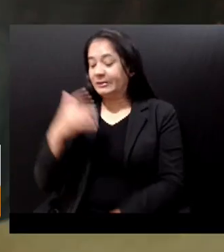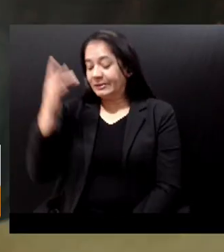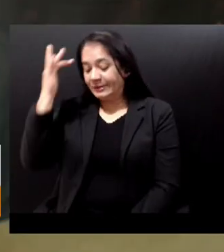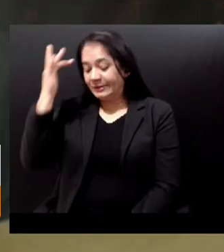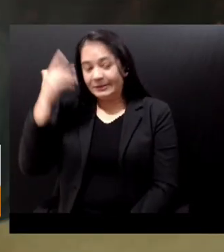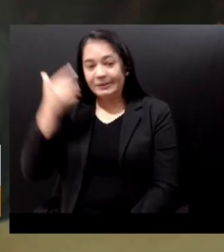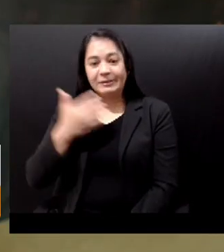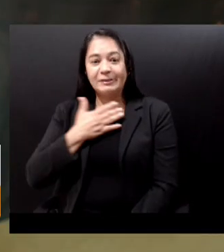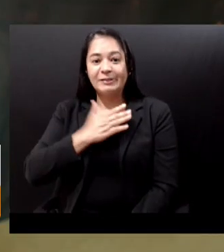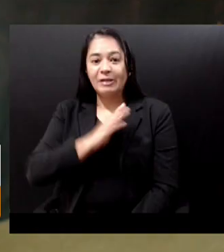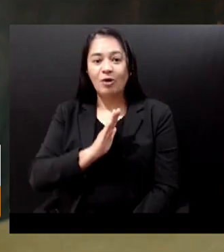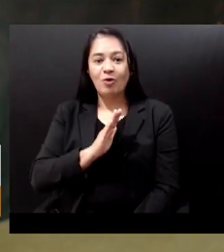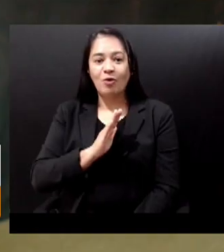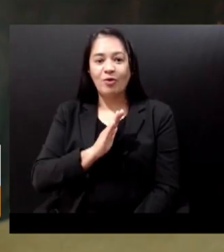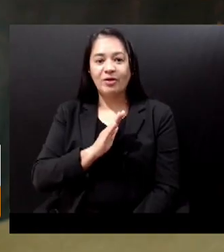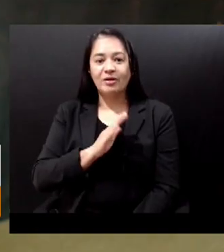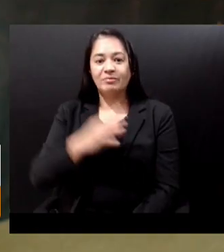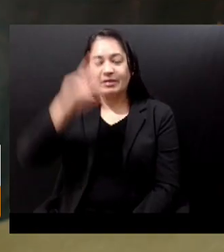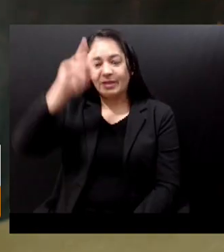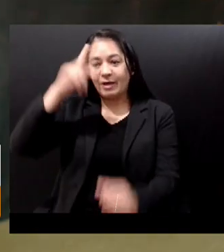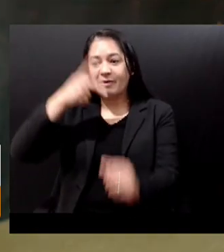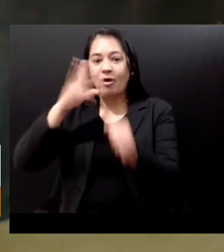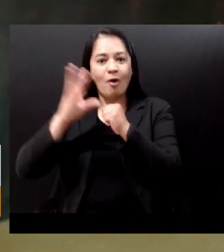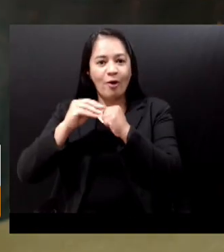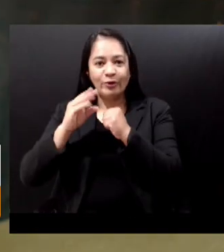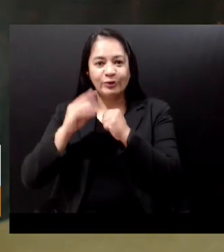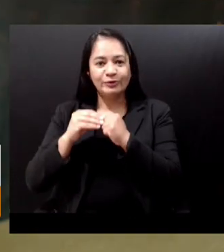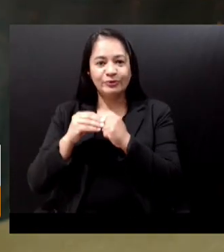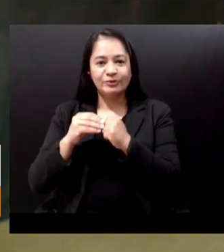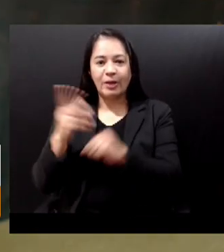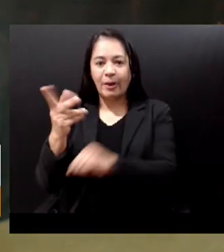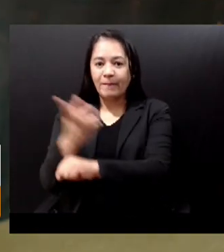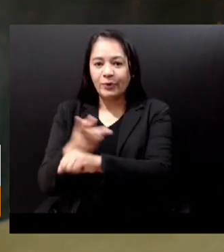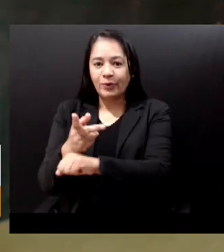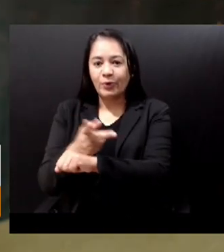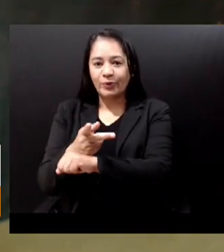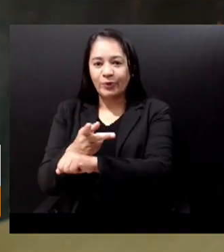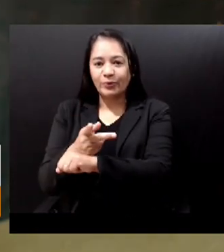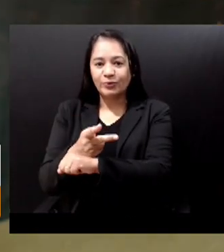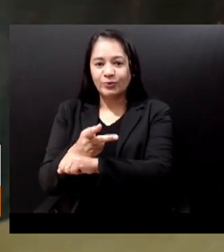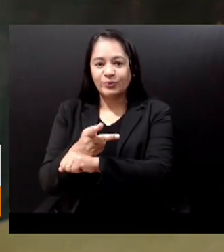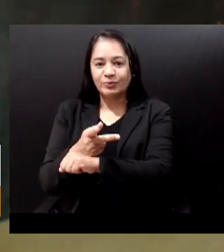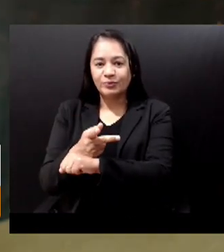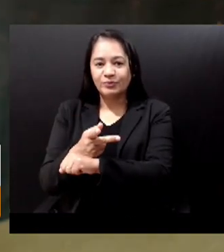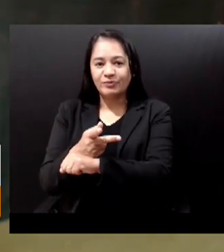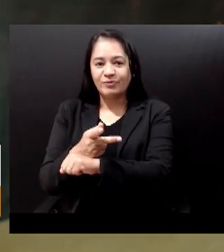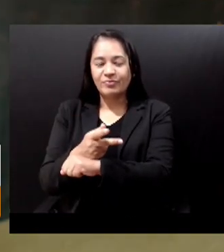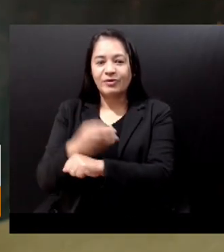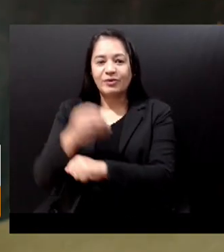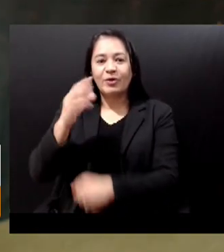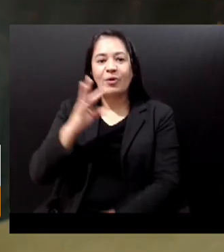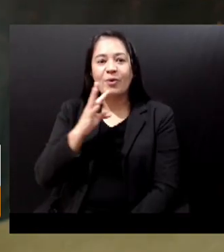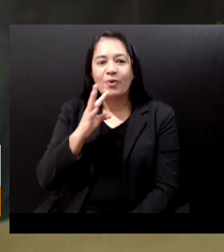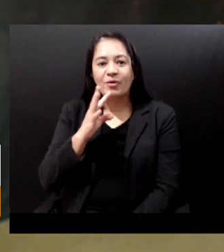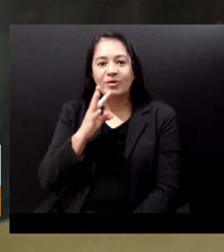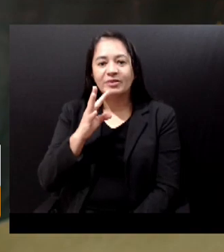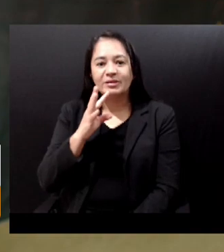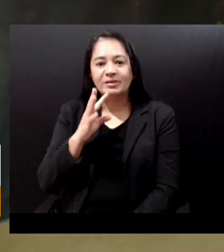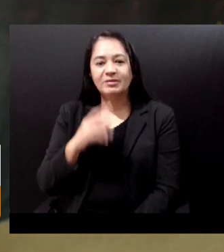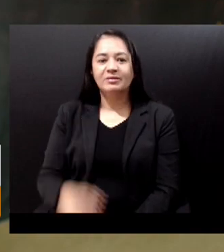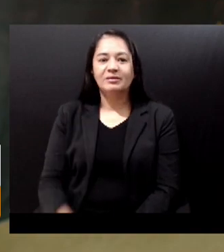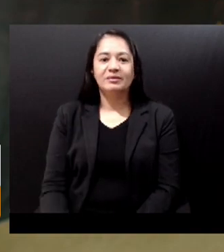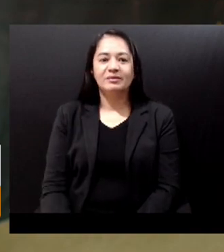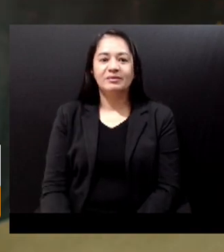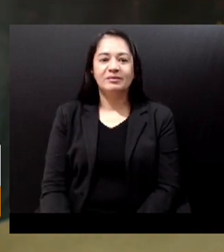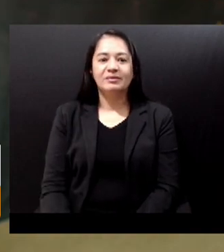do autoconhecimento, ela é, ela procurou, buscou, Sim. conheceu aquilo que faz sentido para